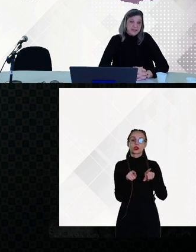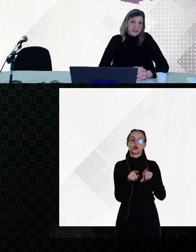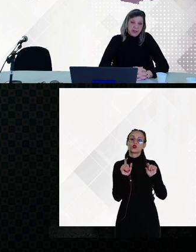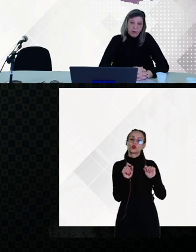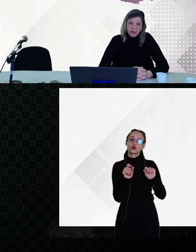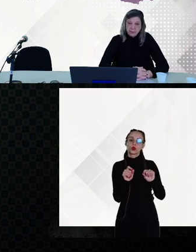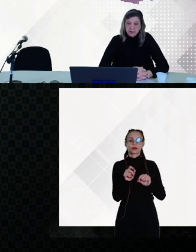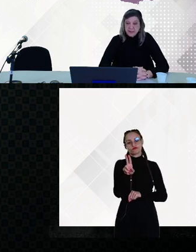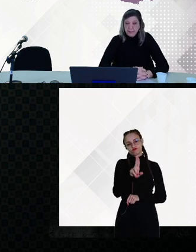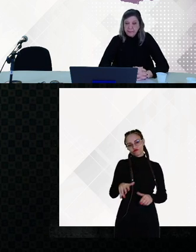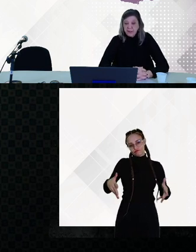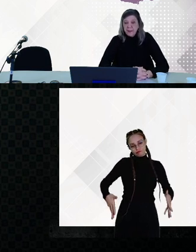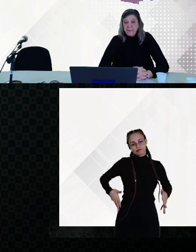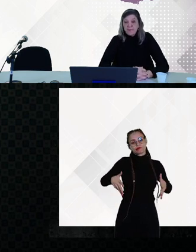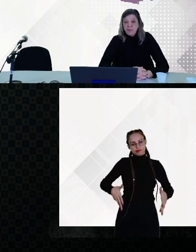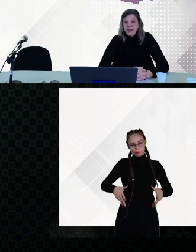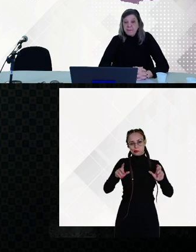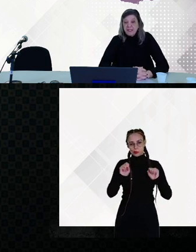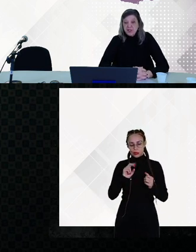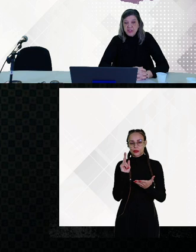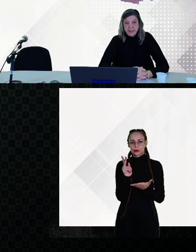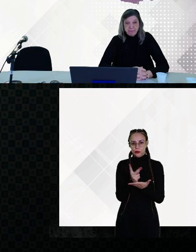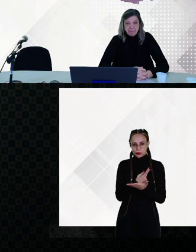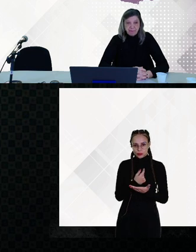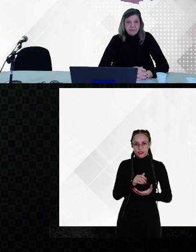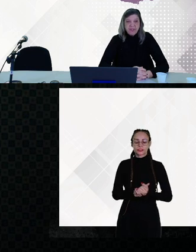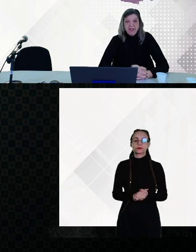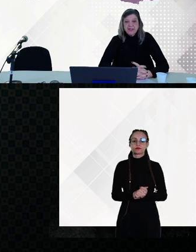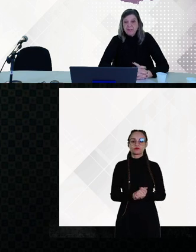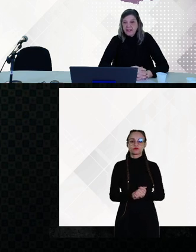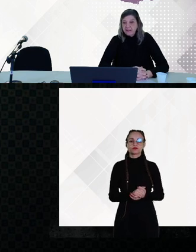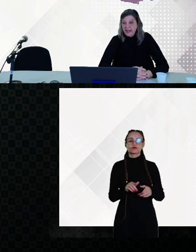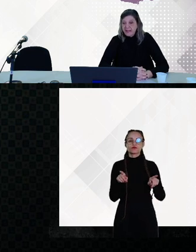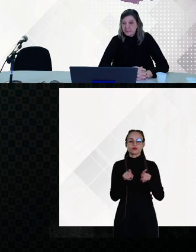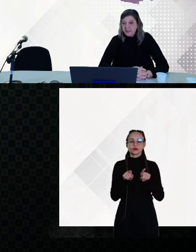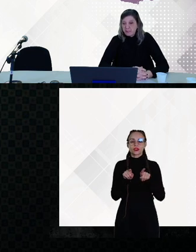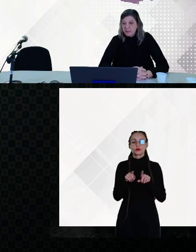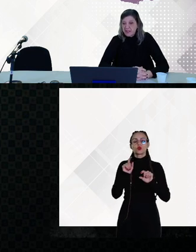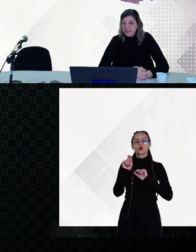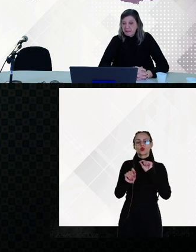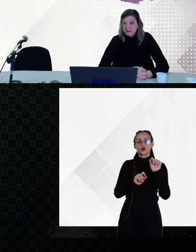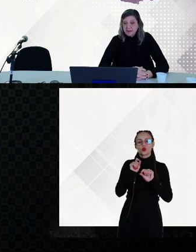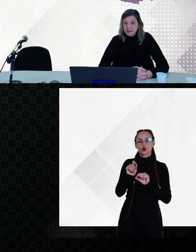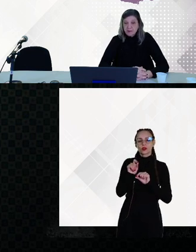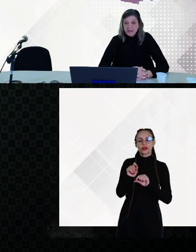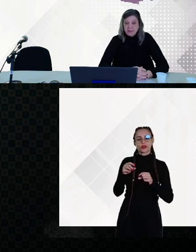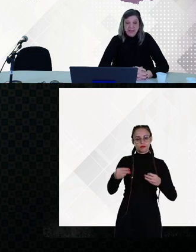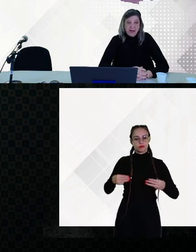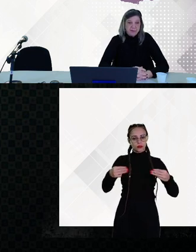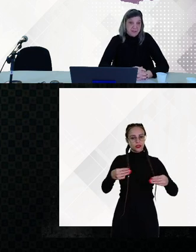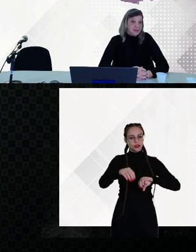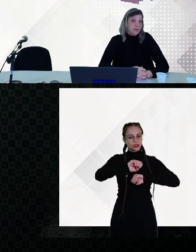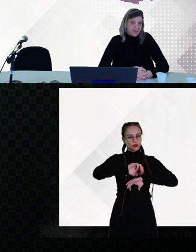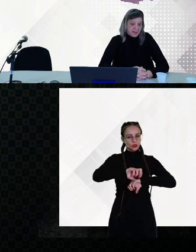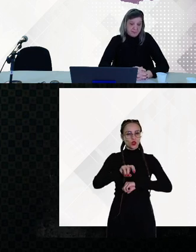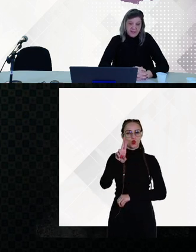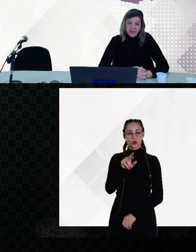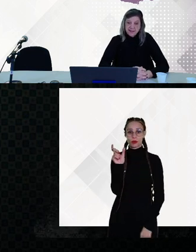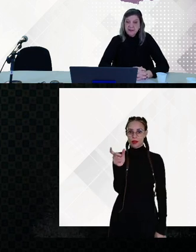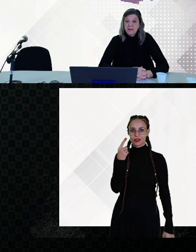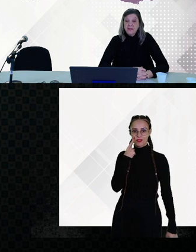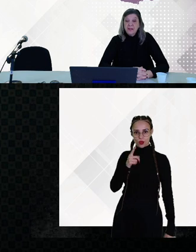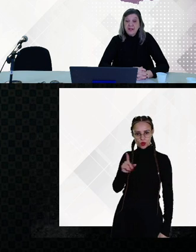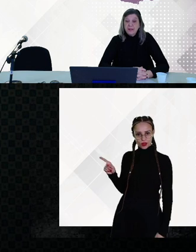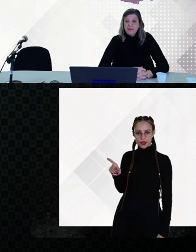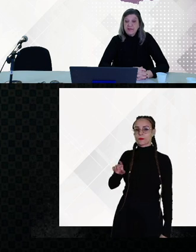o uso de cadeira de roda, por exemplo. Uma hemiplegia, e aqui bem entre aspas, o Ministério da Educação usa essa palavra, mas não seria bem